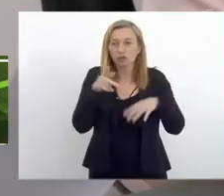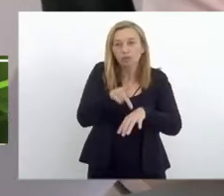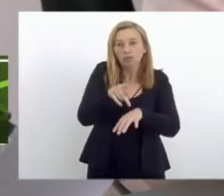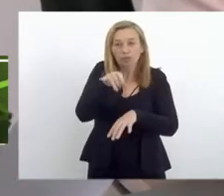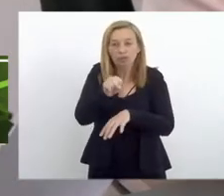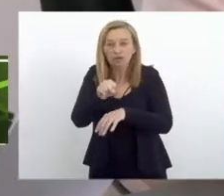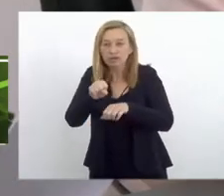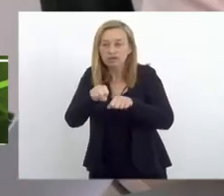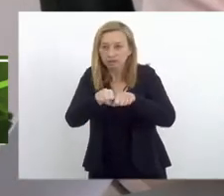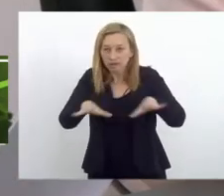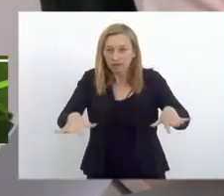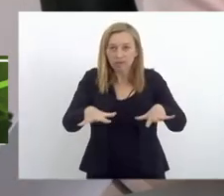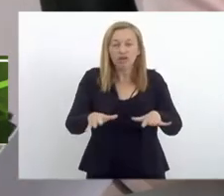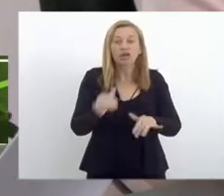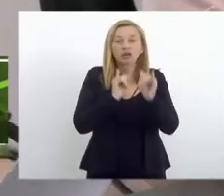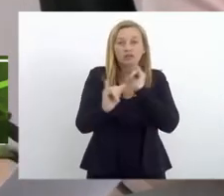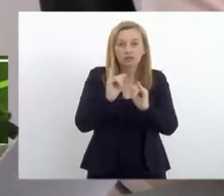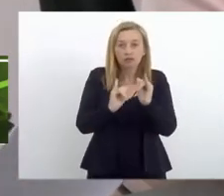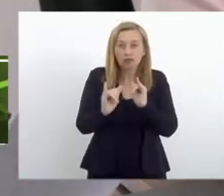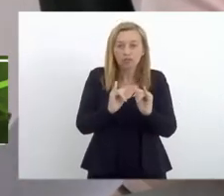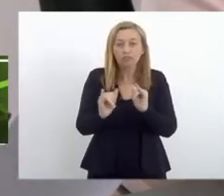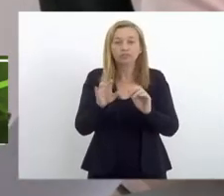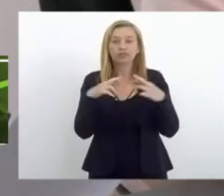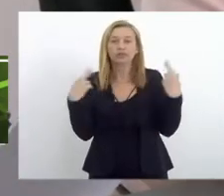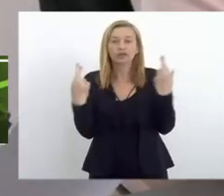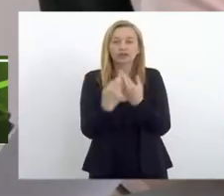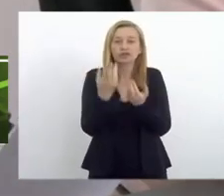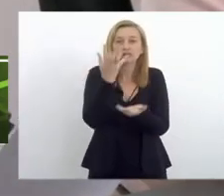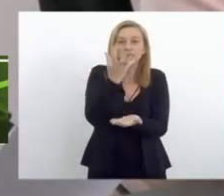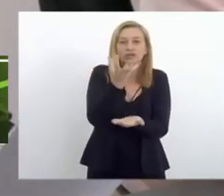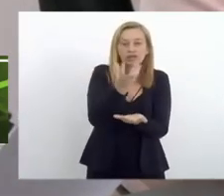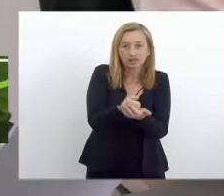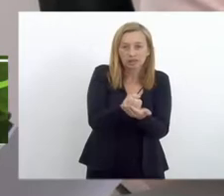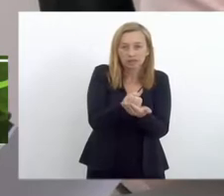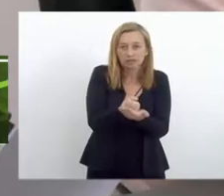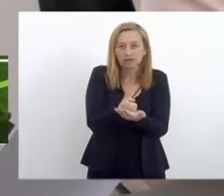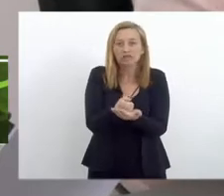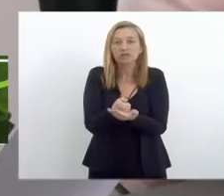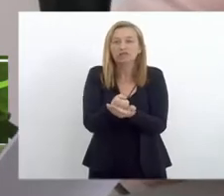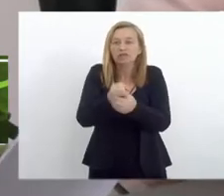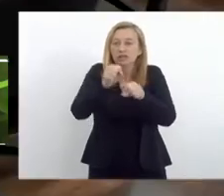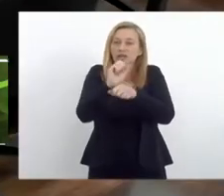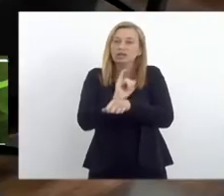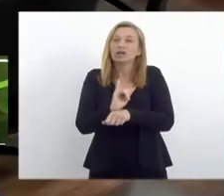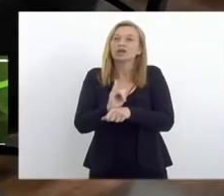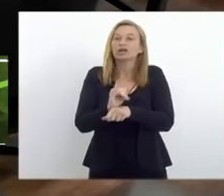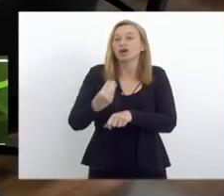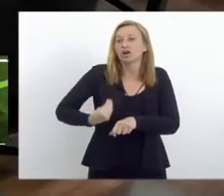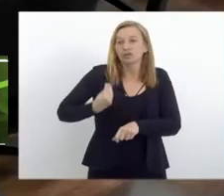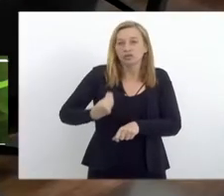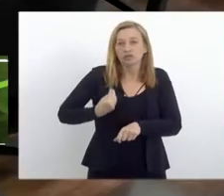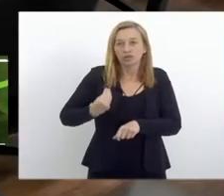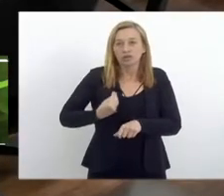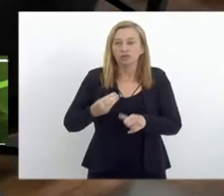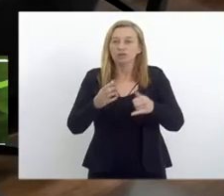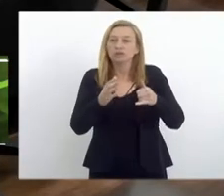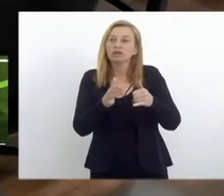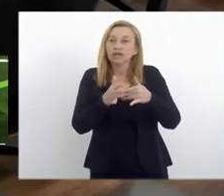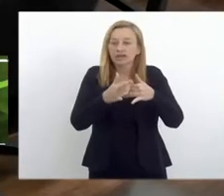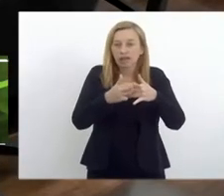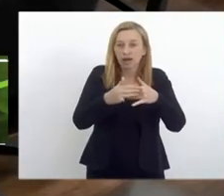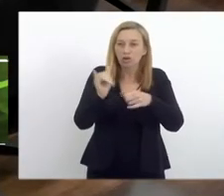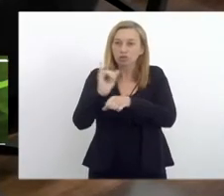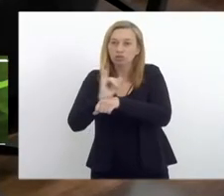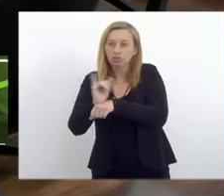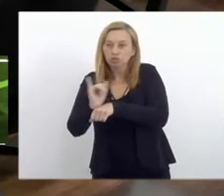pós-pandemia. Informo que esta reunião está sendo gravada e transmitida ao vivo nos canais do YouTube